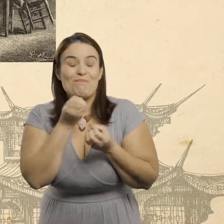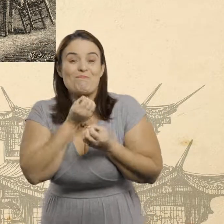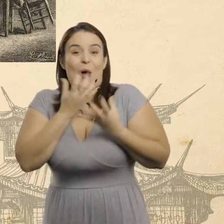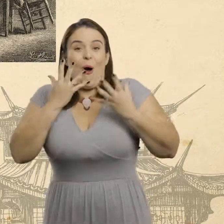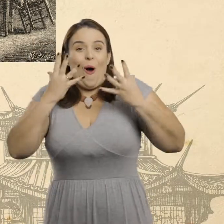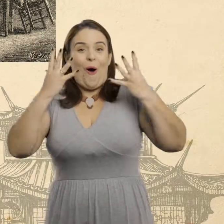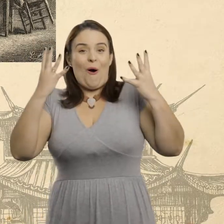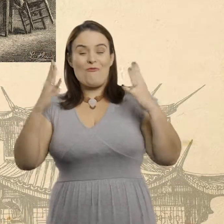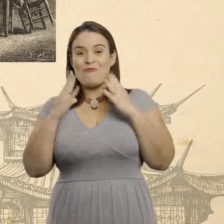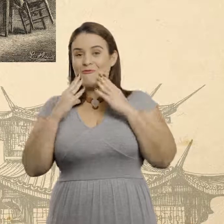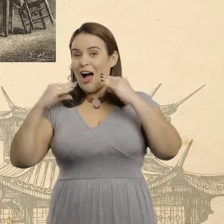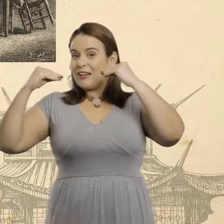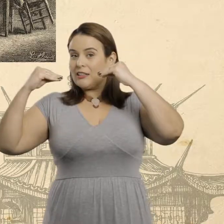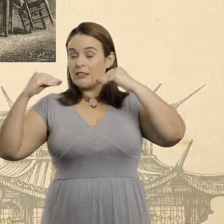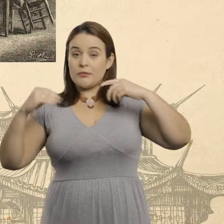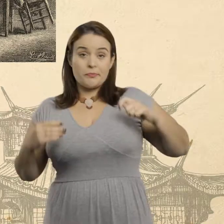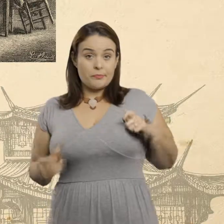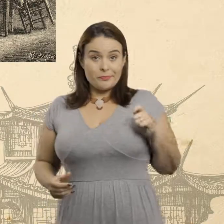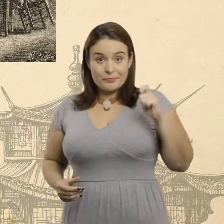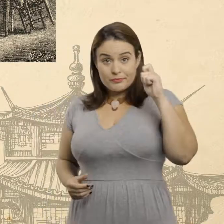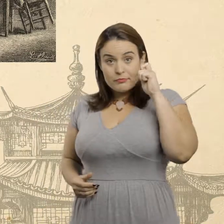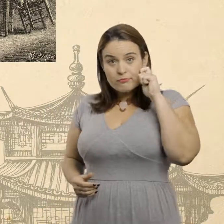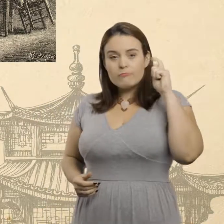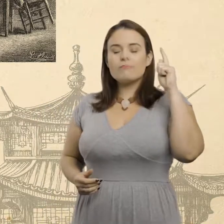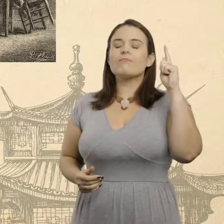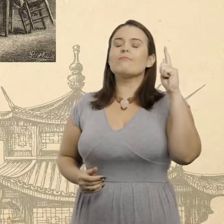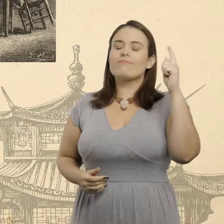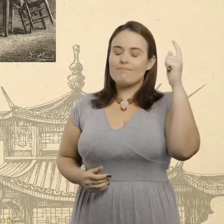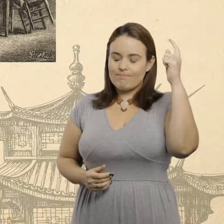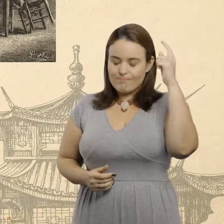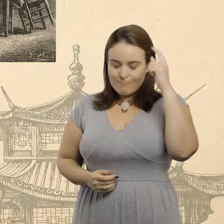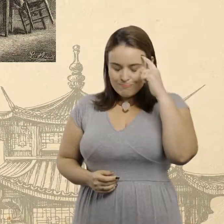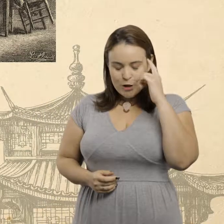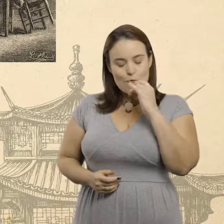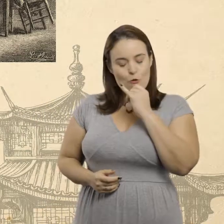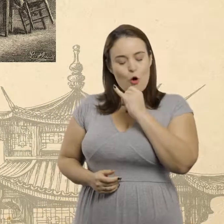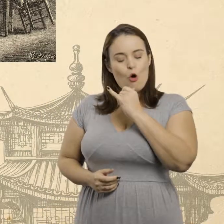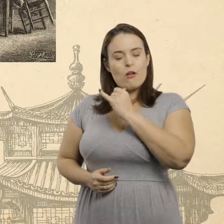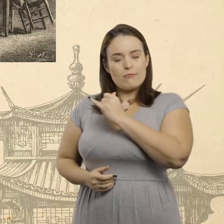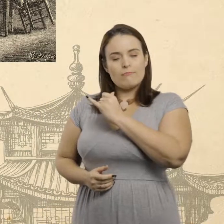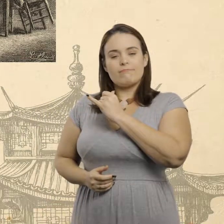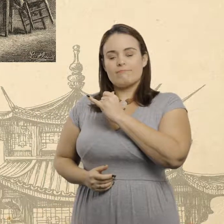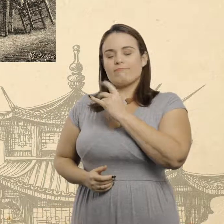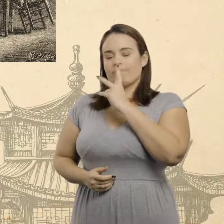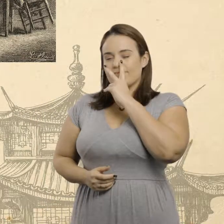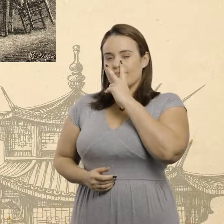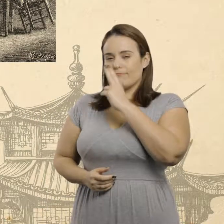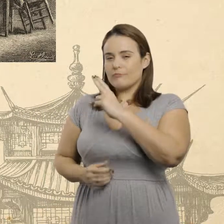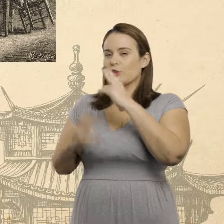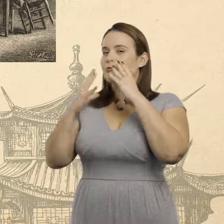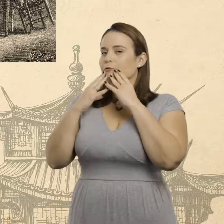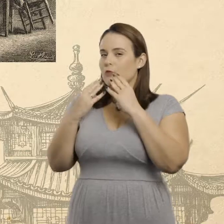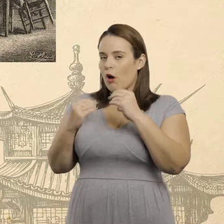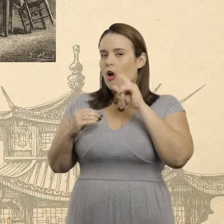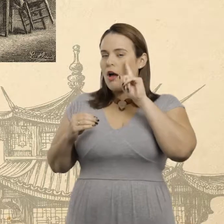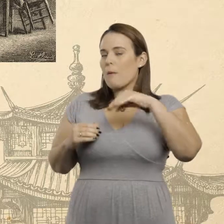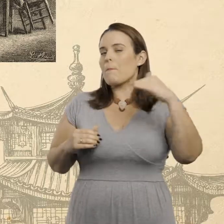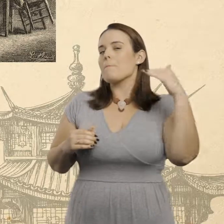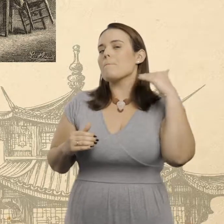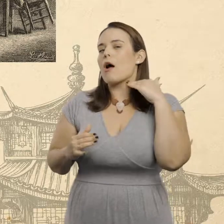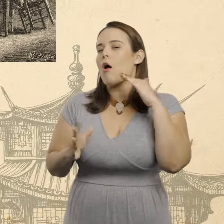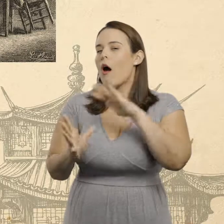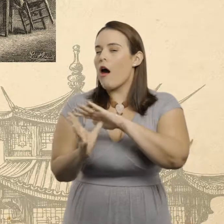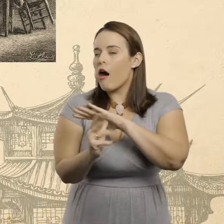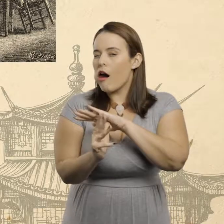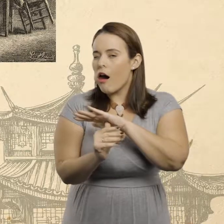Sr. Fogg. O detetive Fix decidiu contar para Passepartout que acreditava que o Sr. Fogg era um ladrão